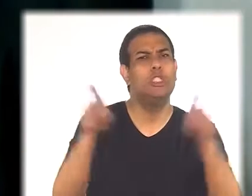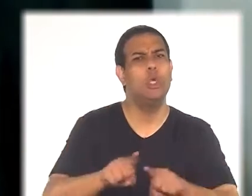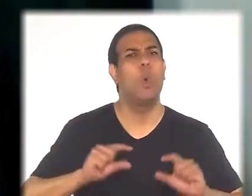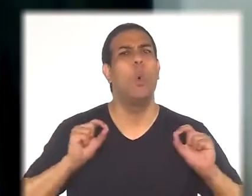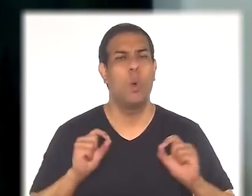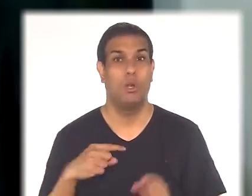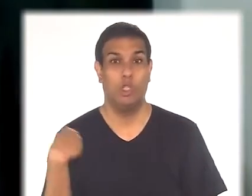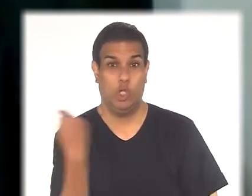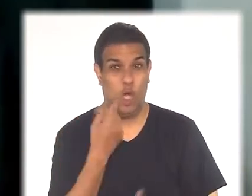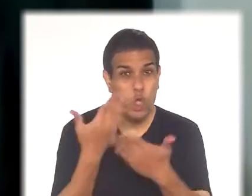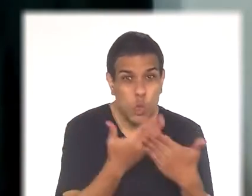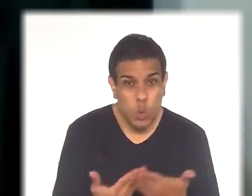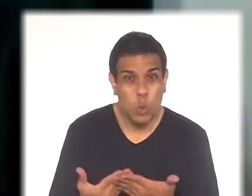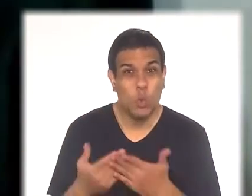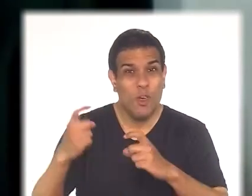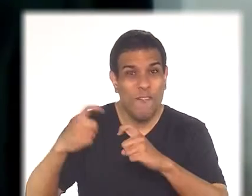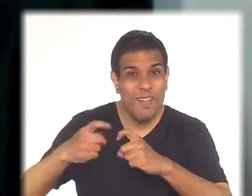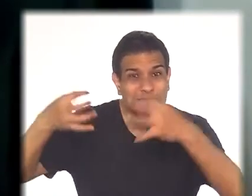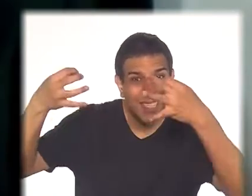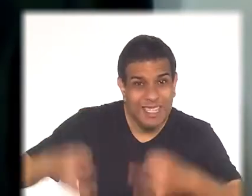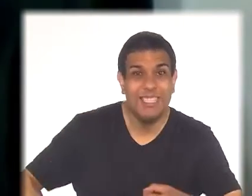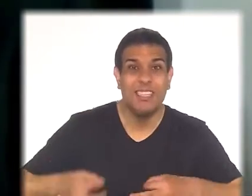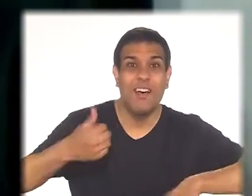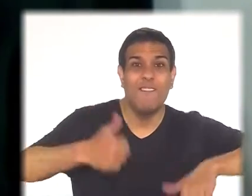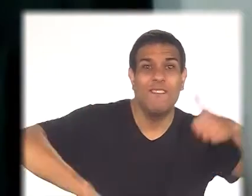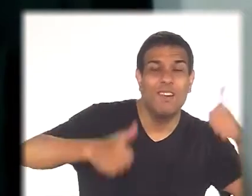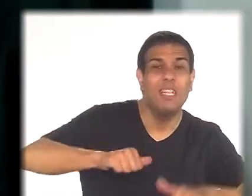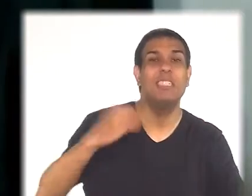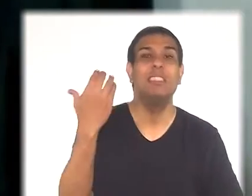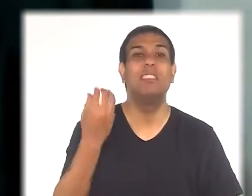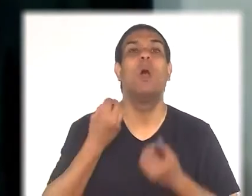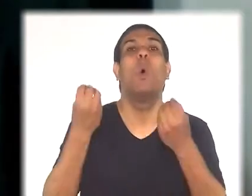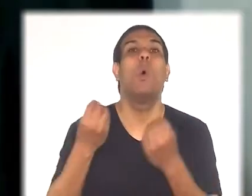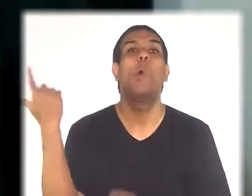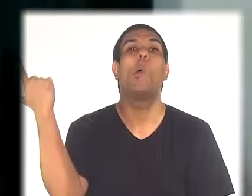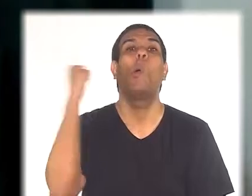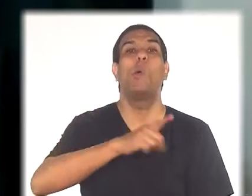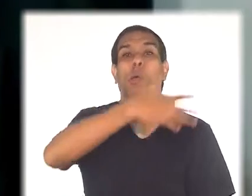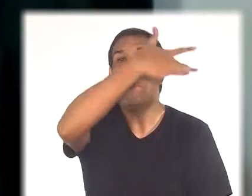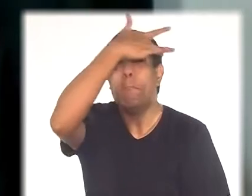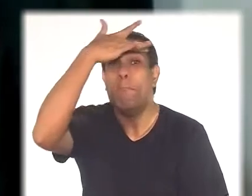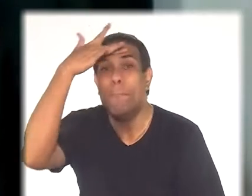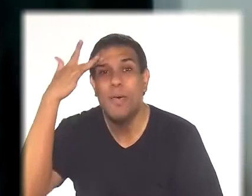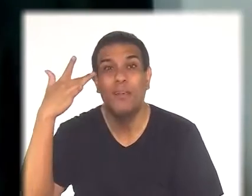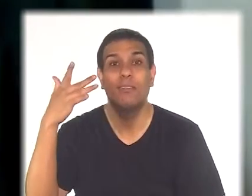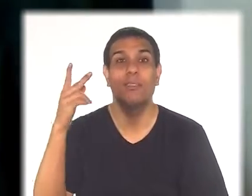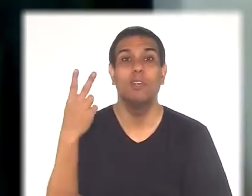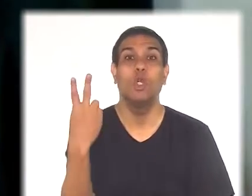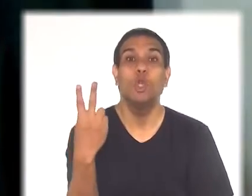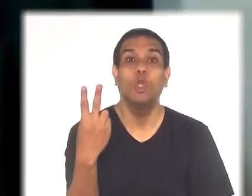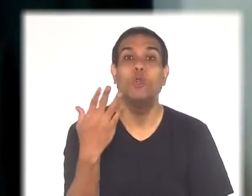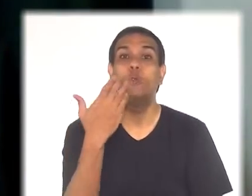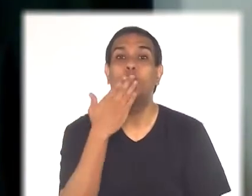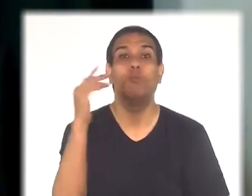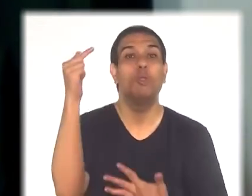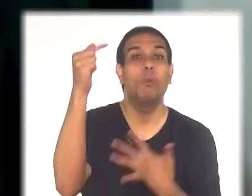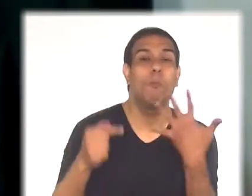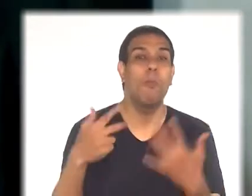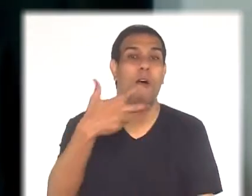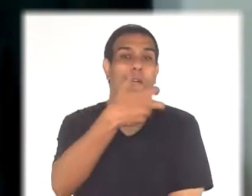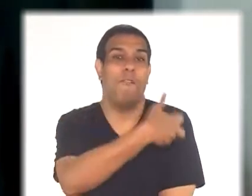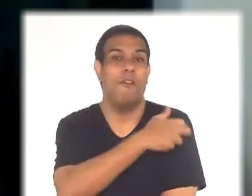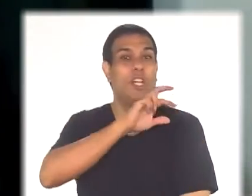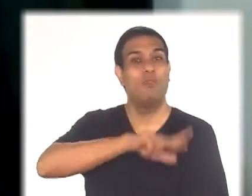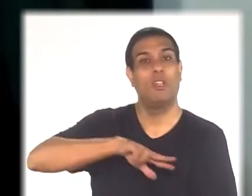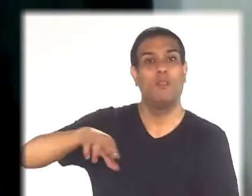uma preocupação. Nós não temos estudos clínicos, não temos avaliação científica do que pode acontecer com uma pessoa que tome uma dose de uma vacina e